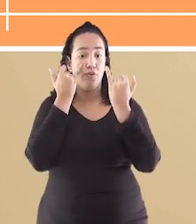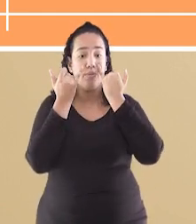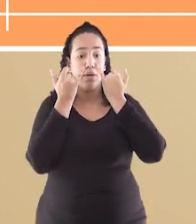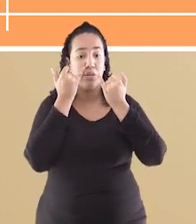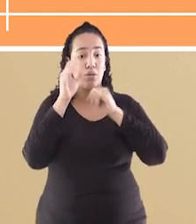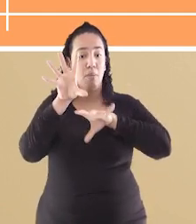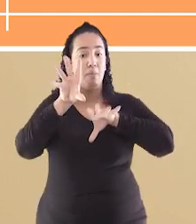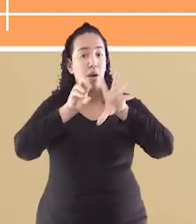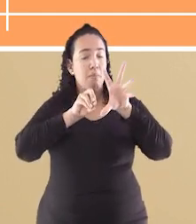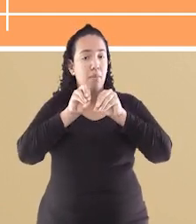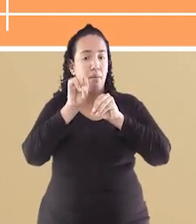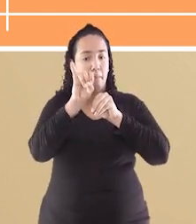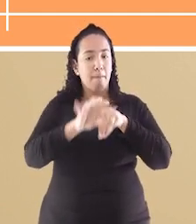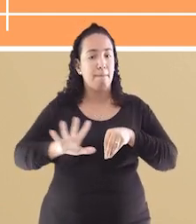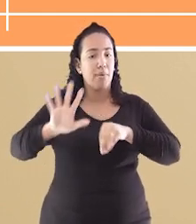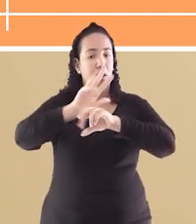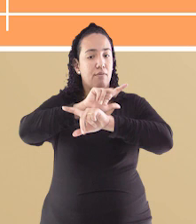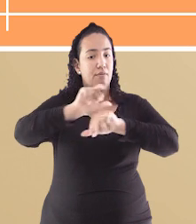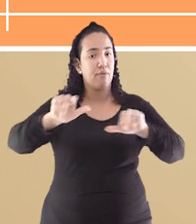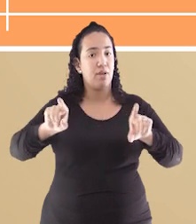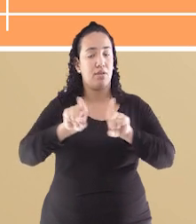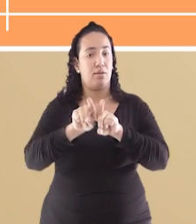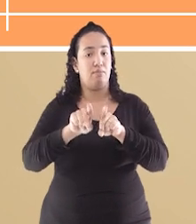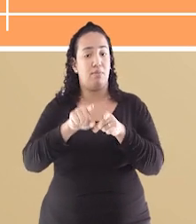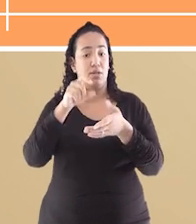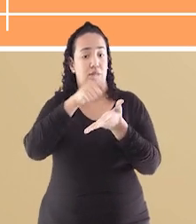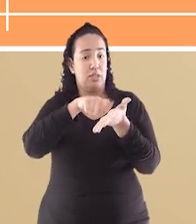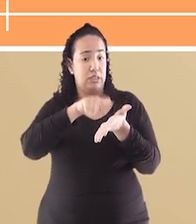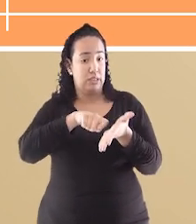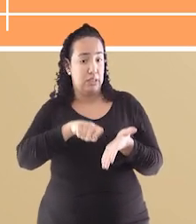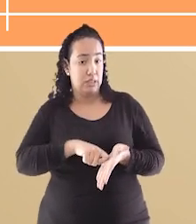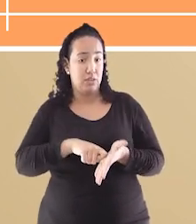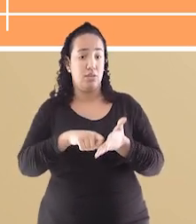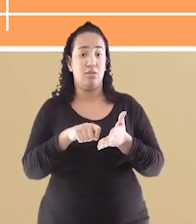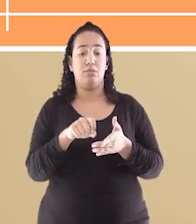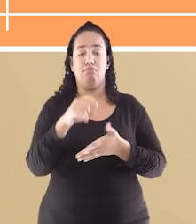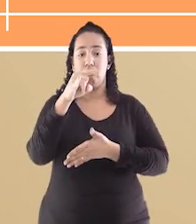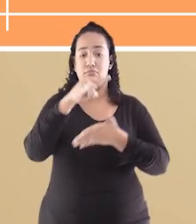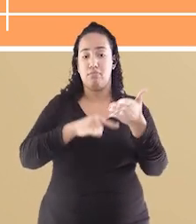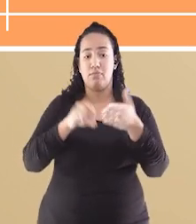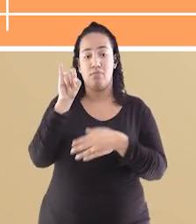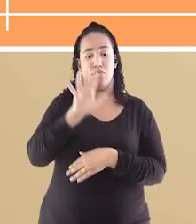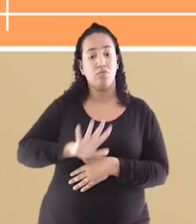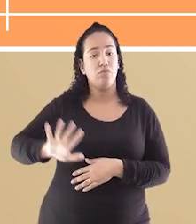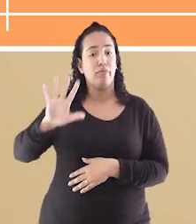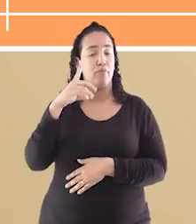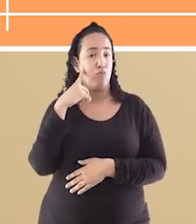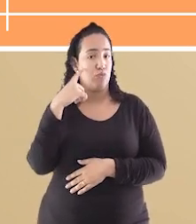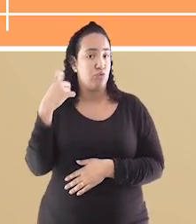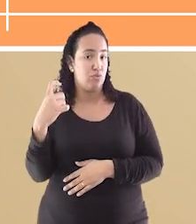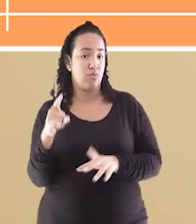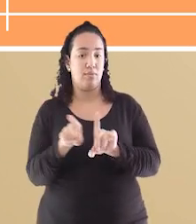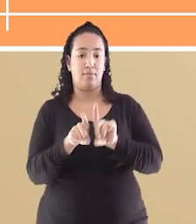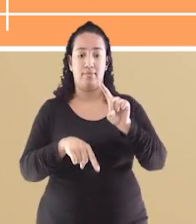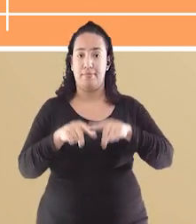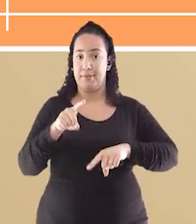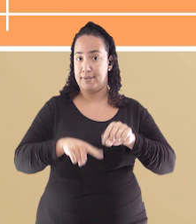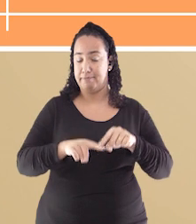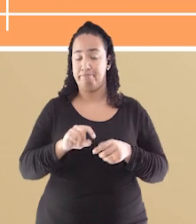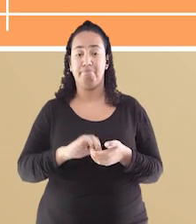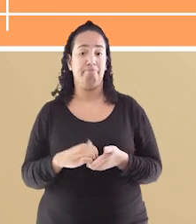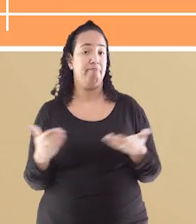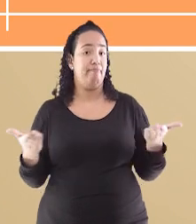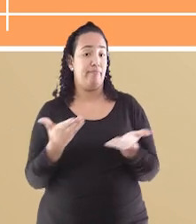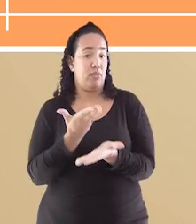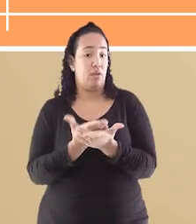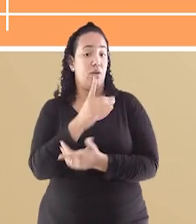de diferentes paisagens e registros escritos, iconográficos, sonoros e materiais. Já o objetivo da